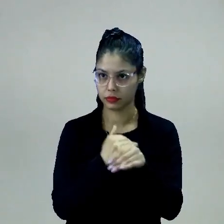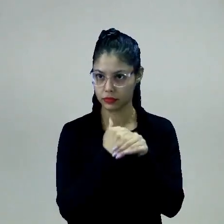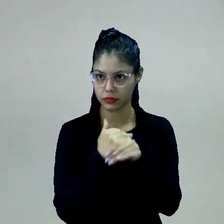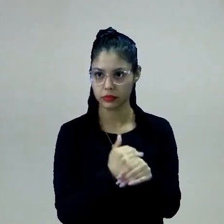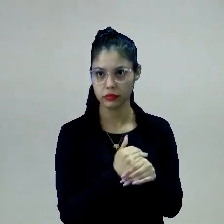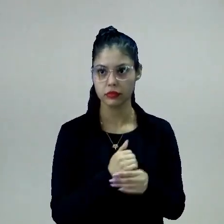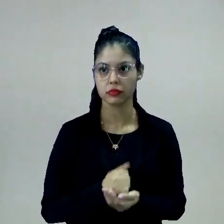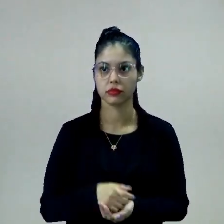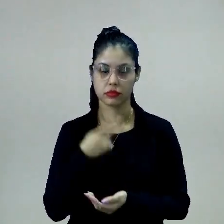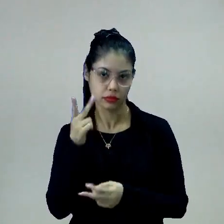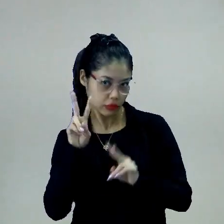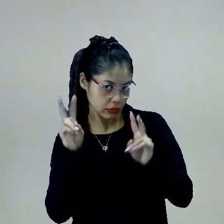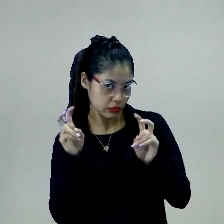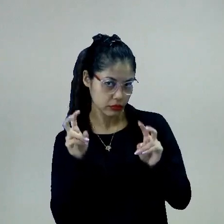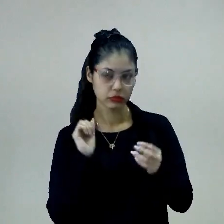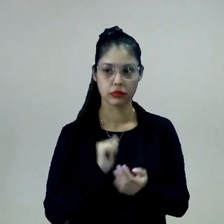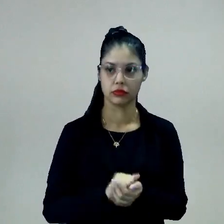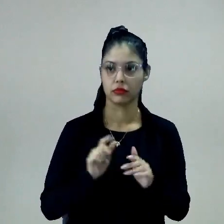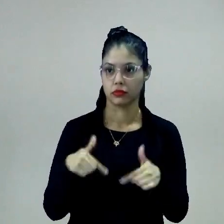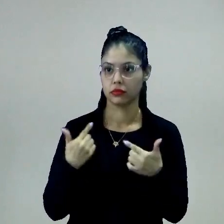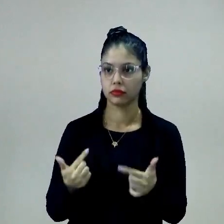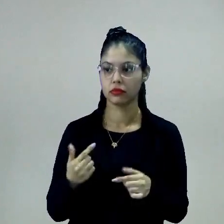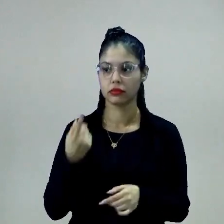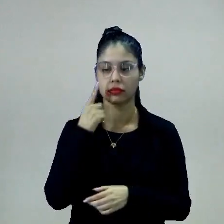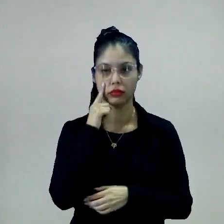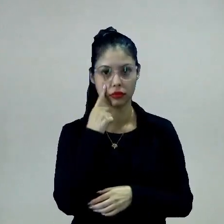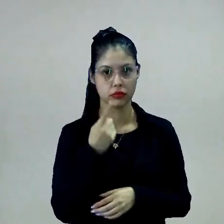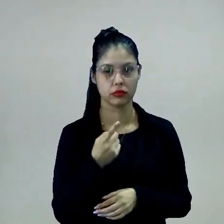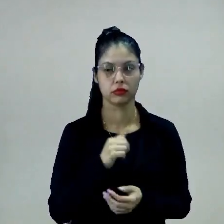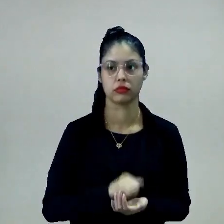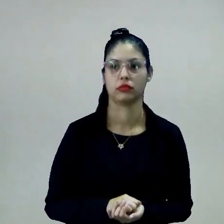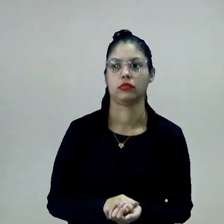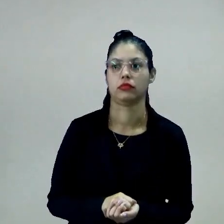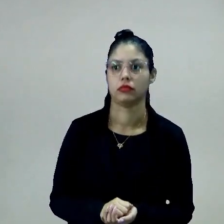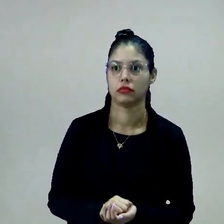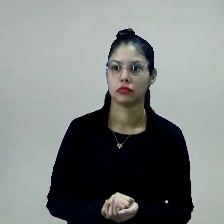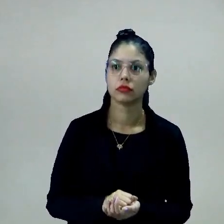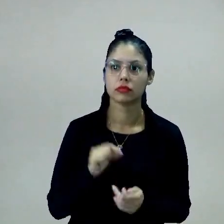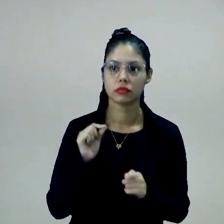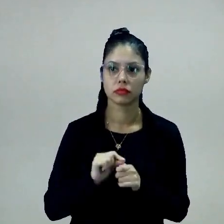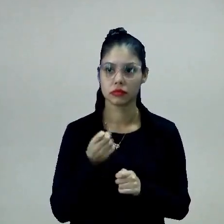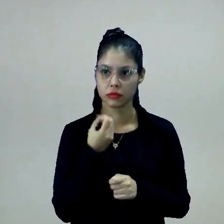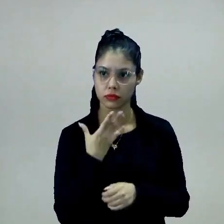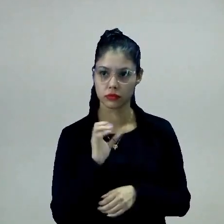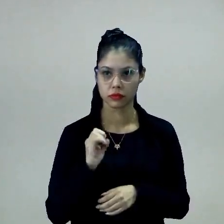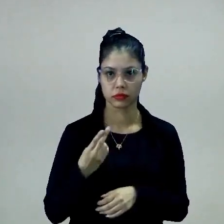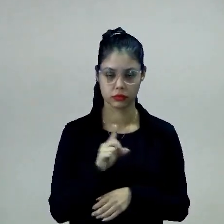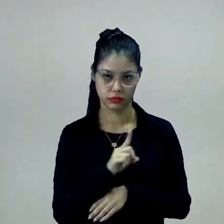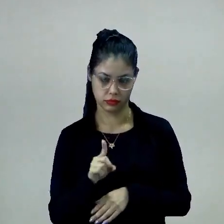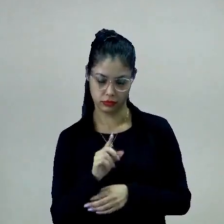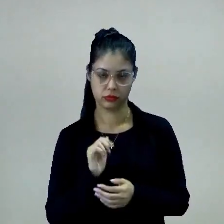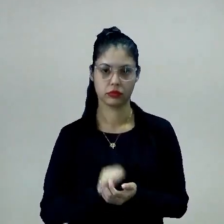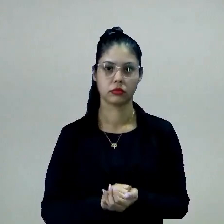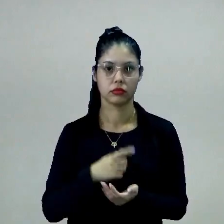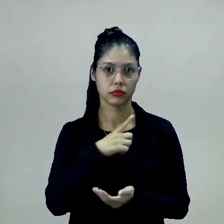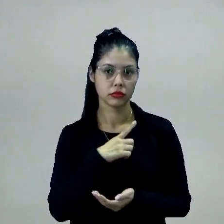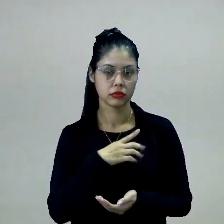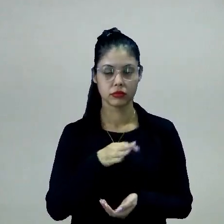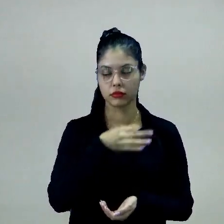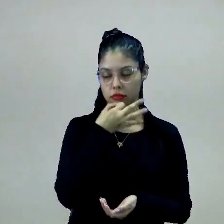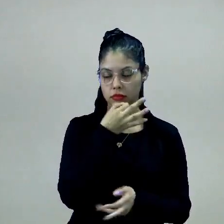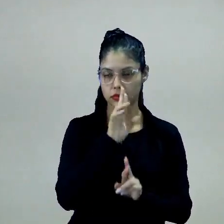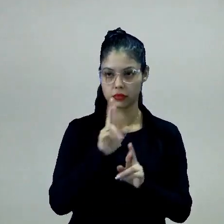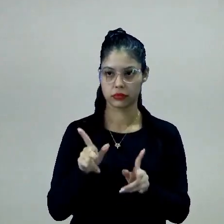igual, digamos que elas defendem um ponto de vista, né, ou favorável ou contra, elas têm